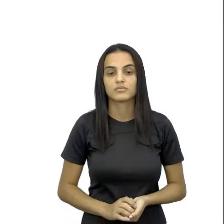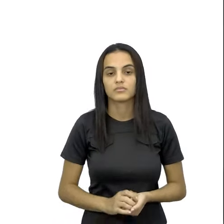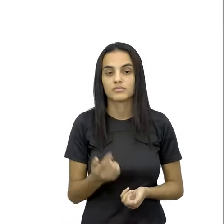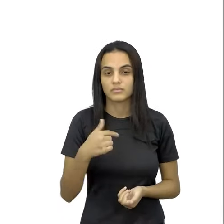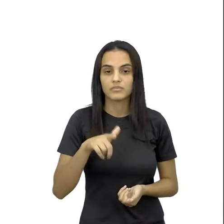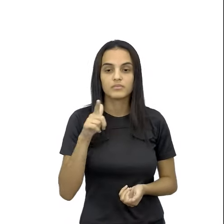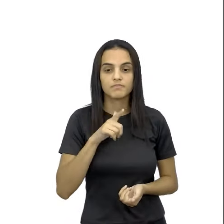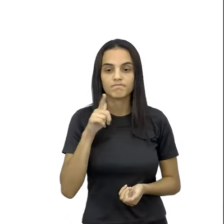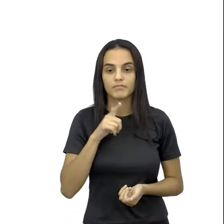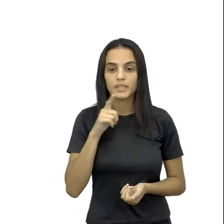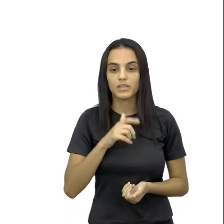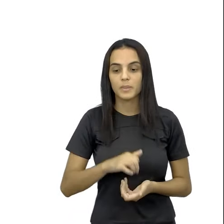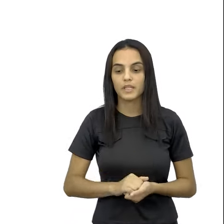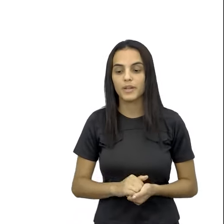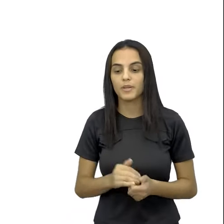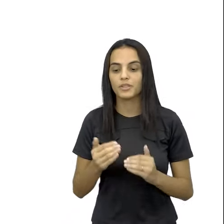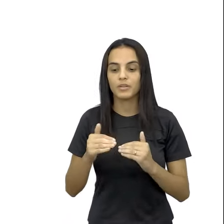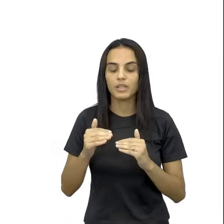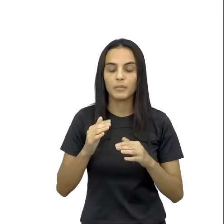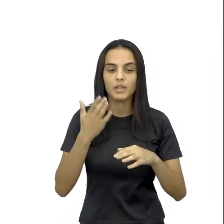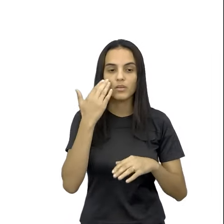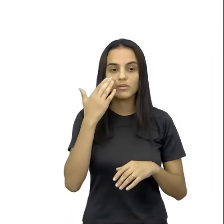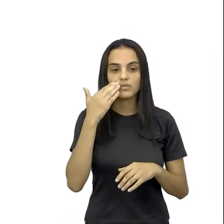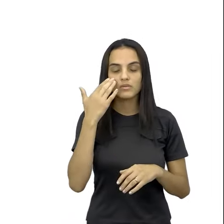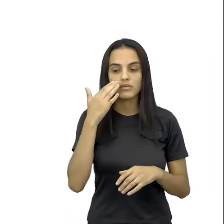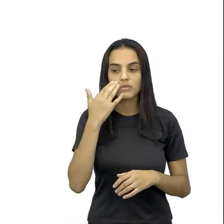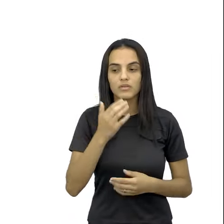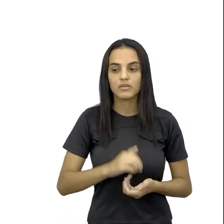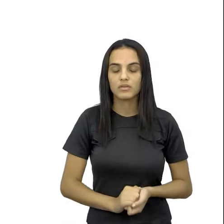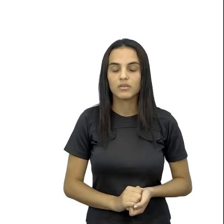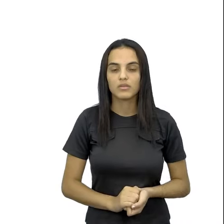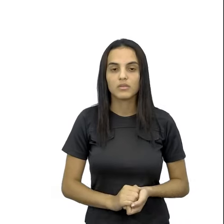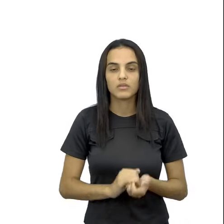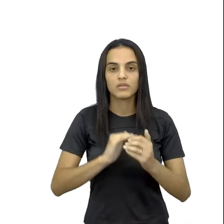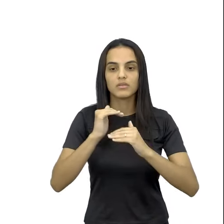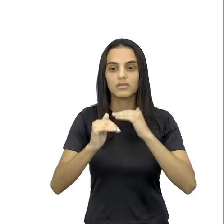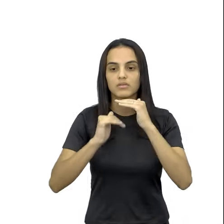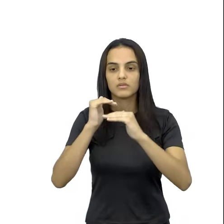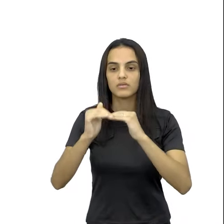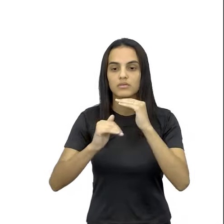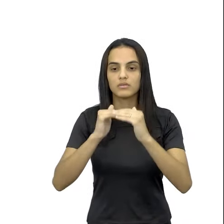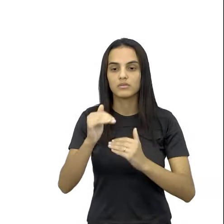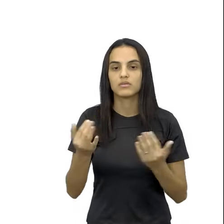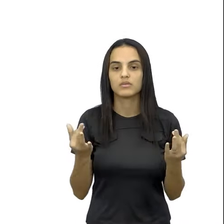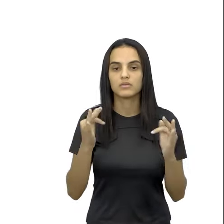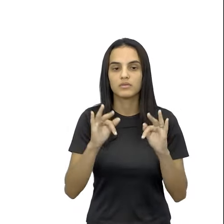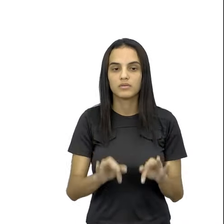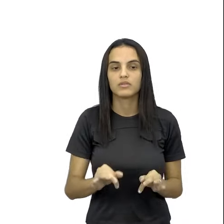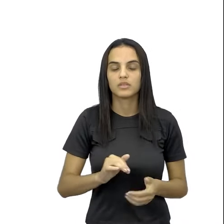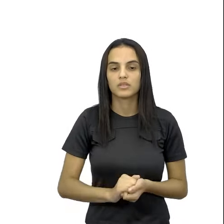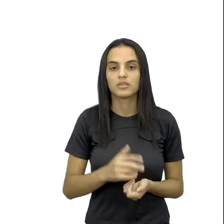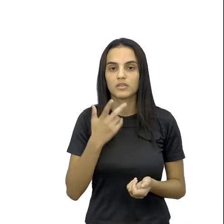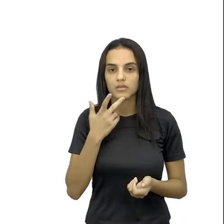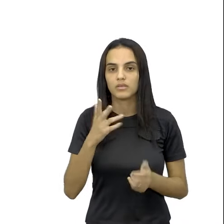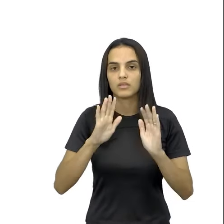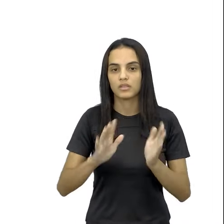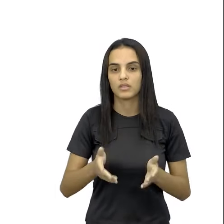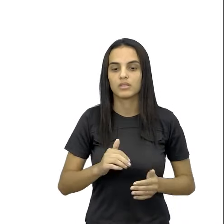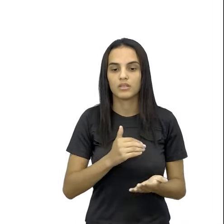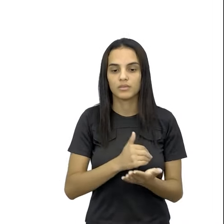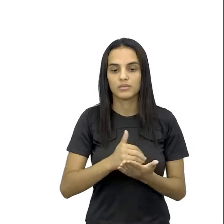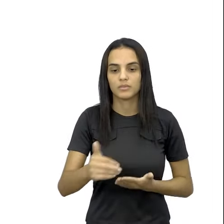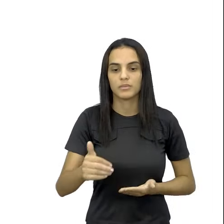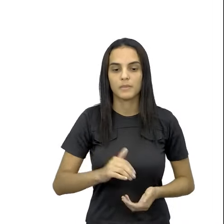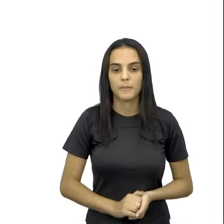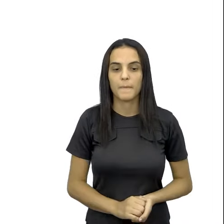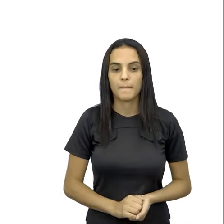consegue entender, né, esse iniciando, aquele desenvolvendo e aquele finalizando que eu comentei lá no começo,